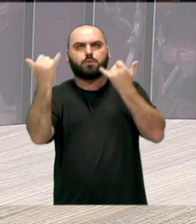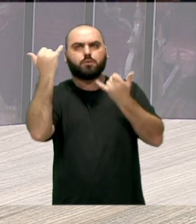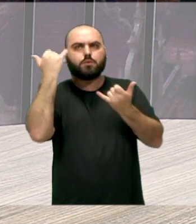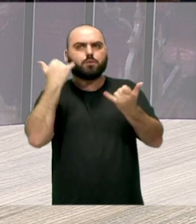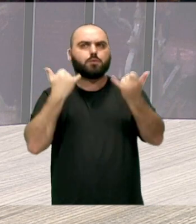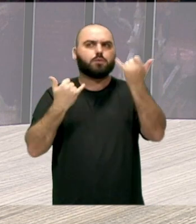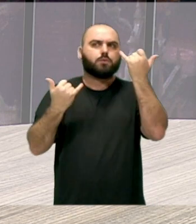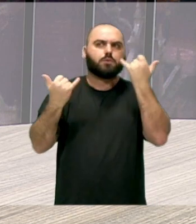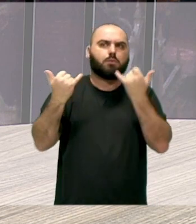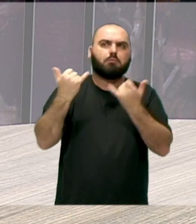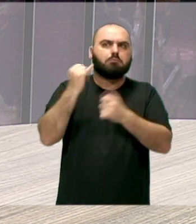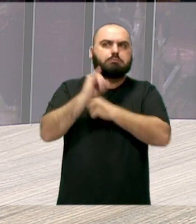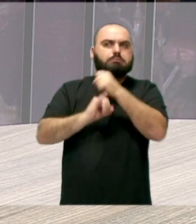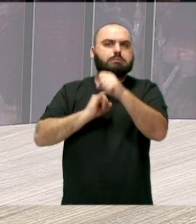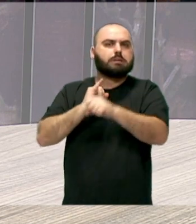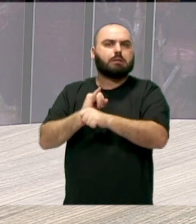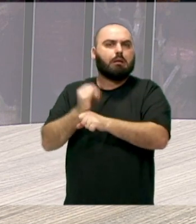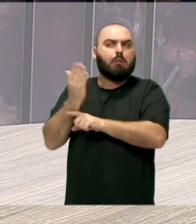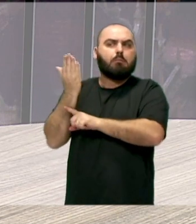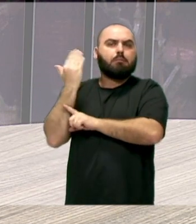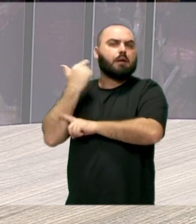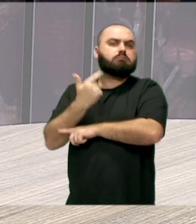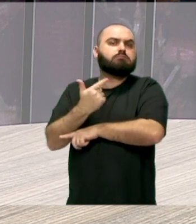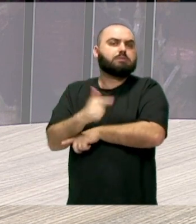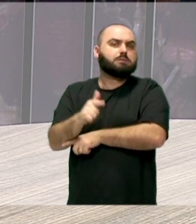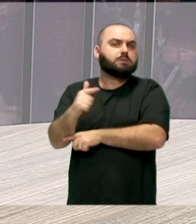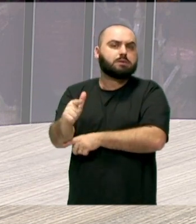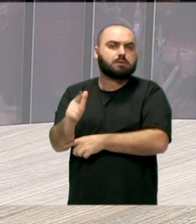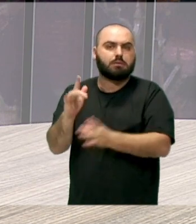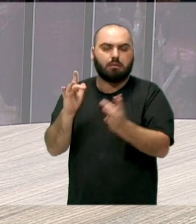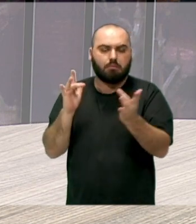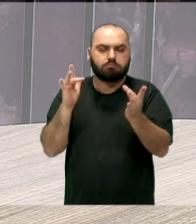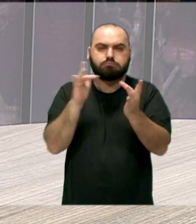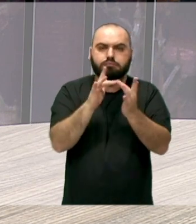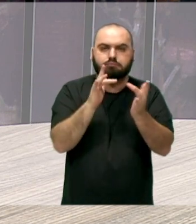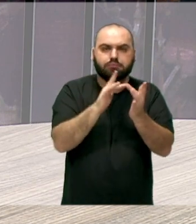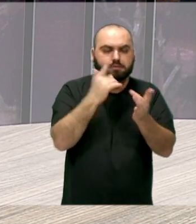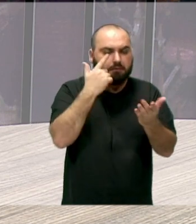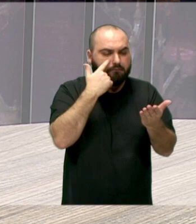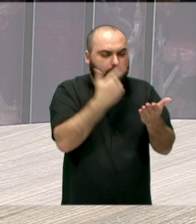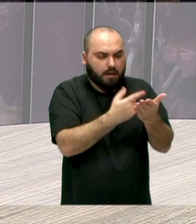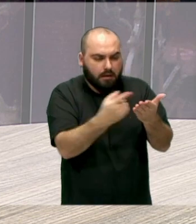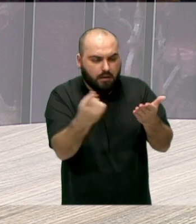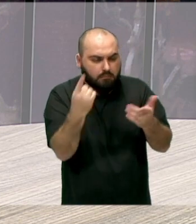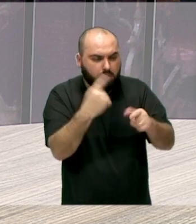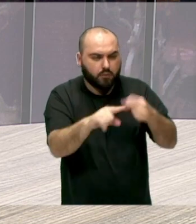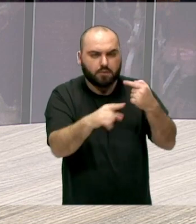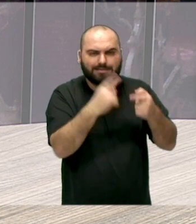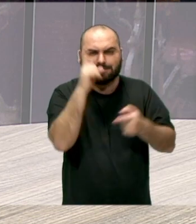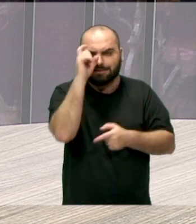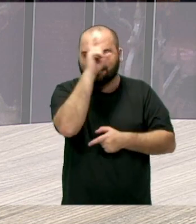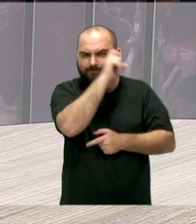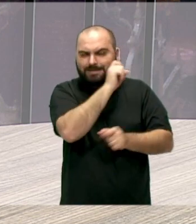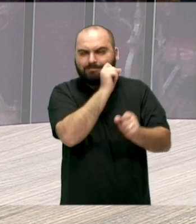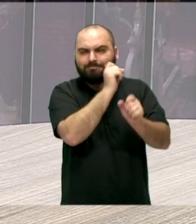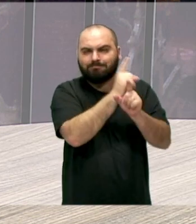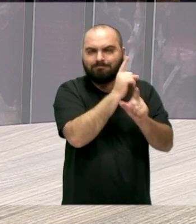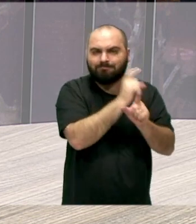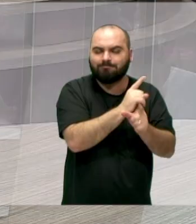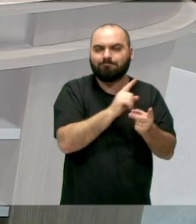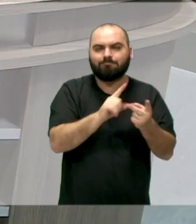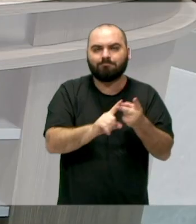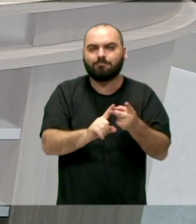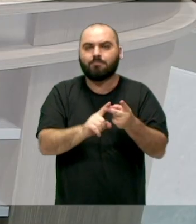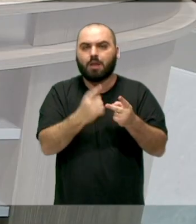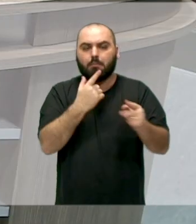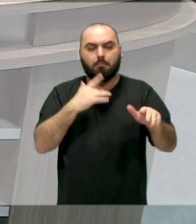que não se tinha internet, que se tinha pouco acesso à partitura, à música e que muitas vezes as próprias músicas e